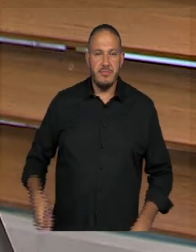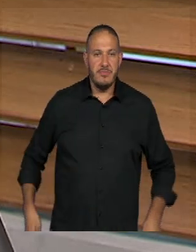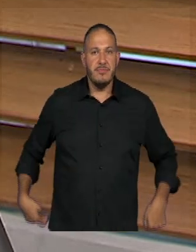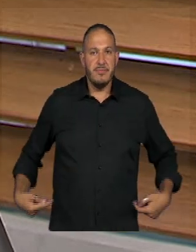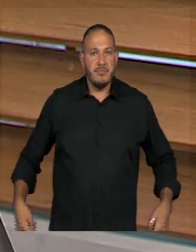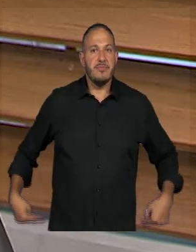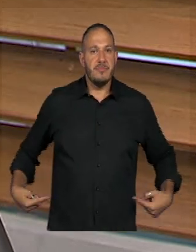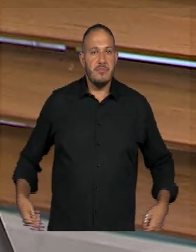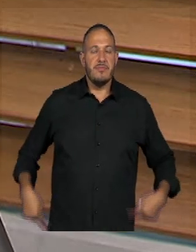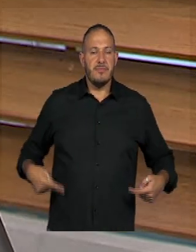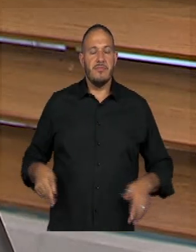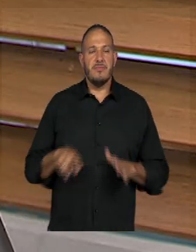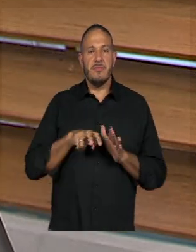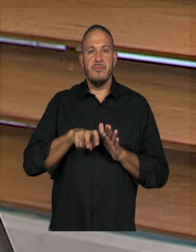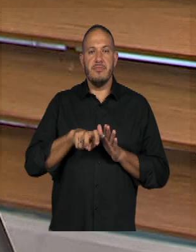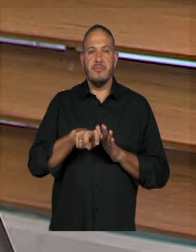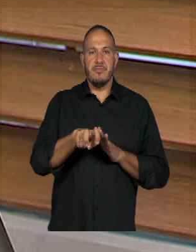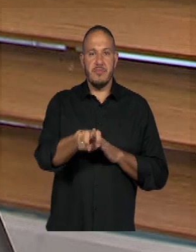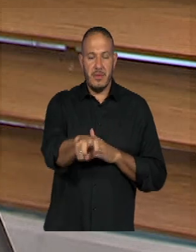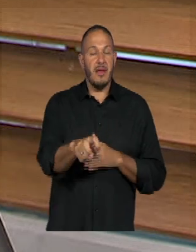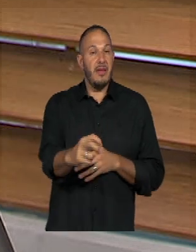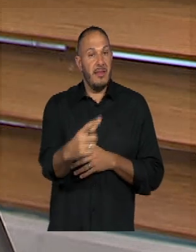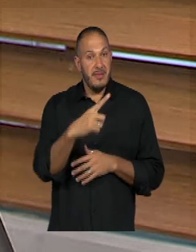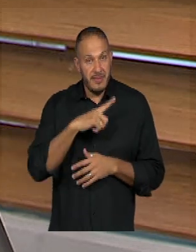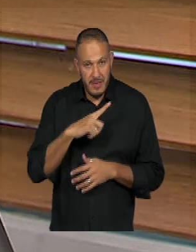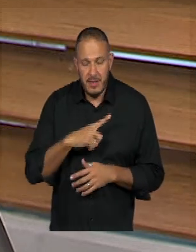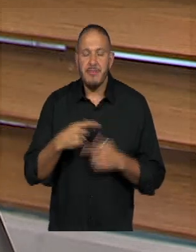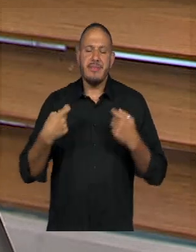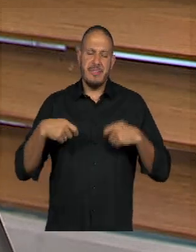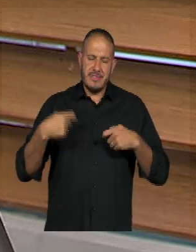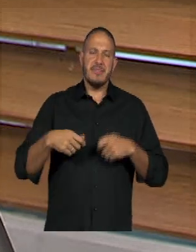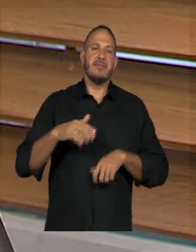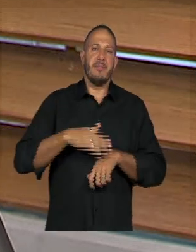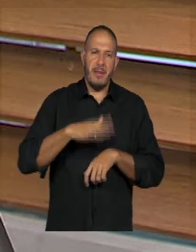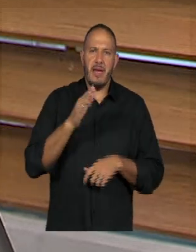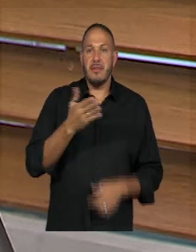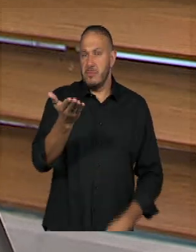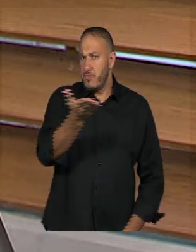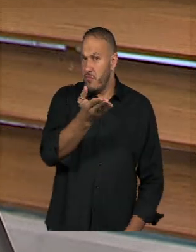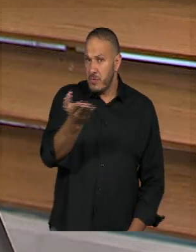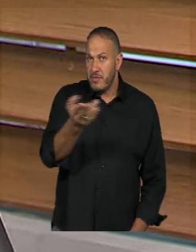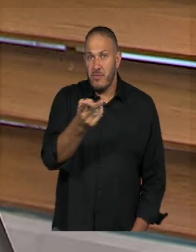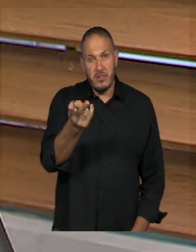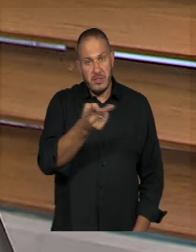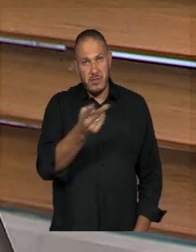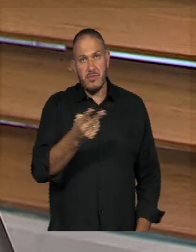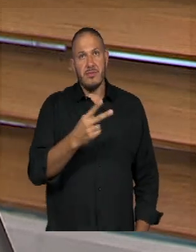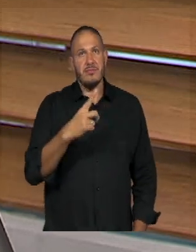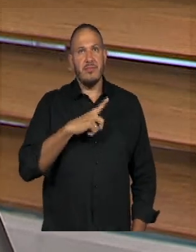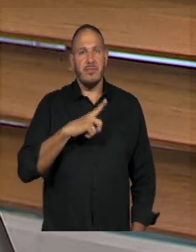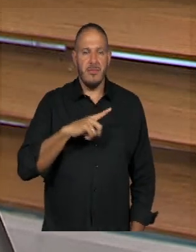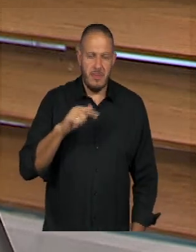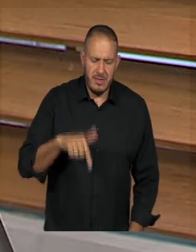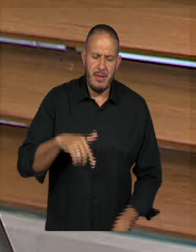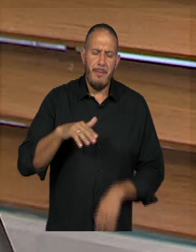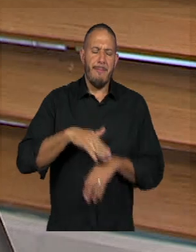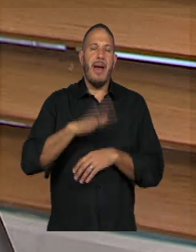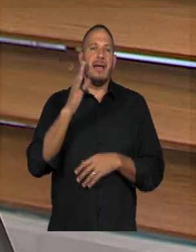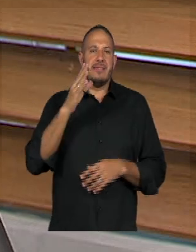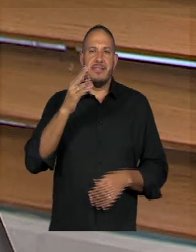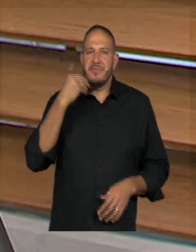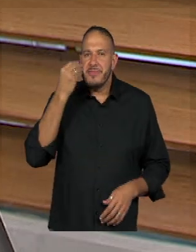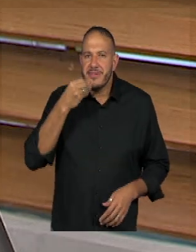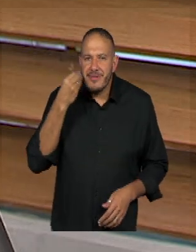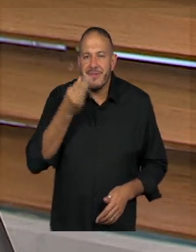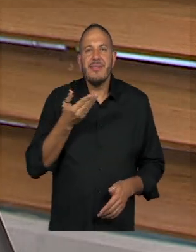temos deficiência, precisa de mais. Vocês estão aqui, têm muito mais autoridade de fala